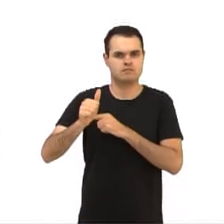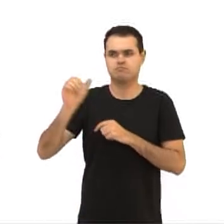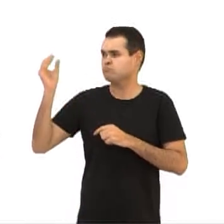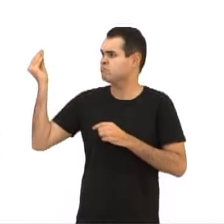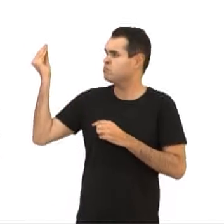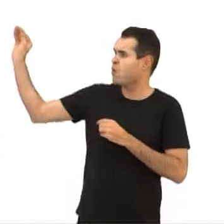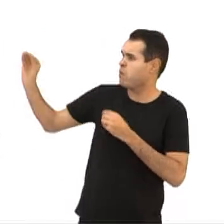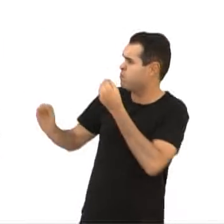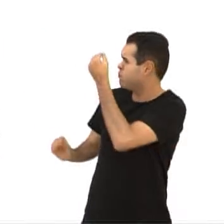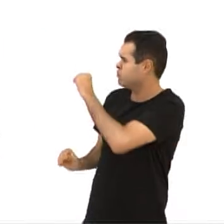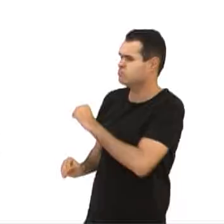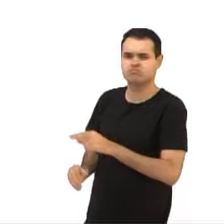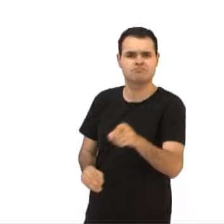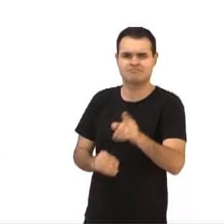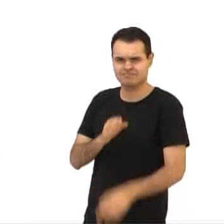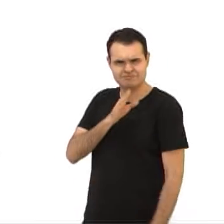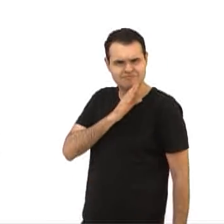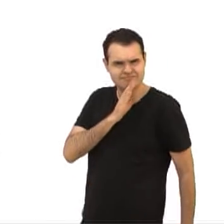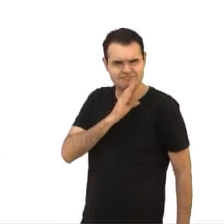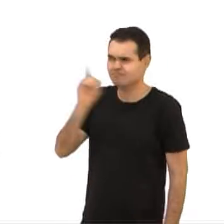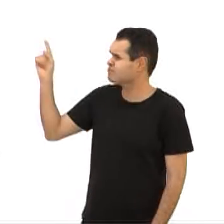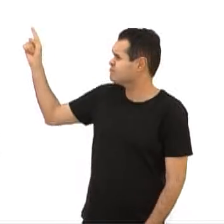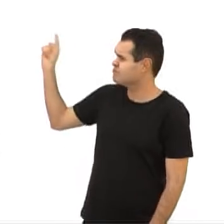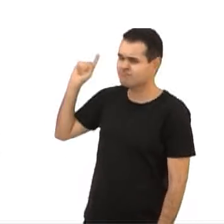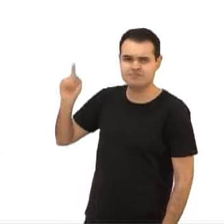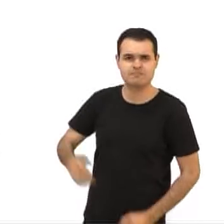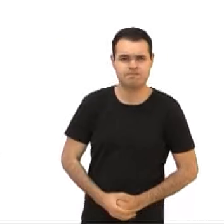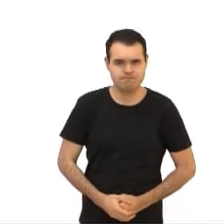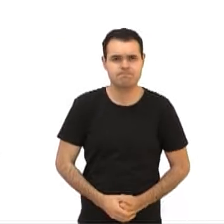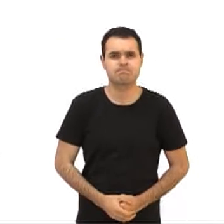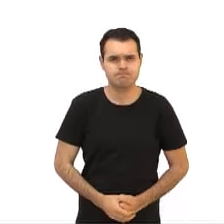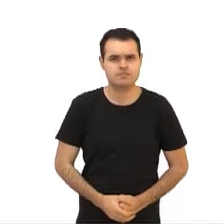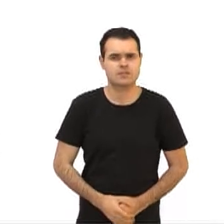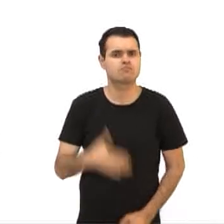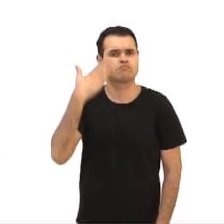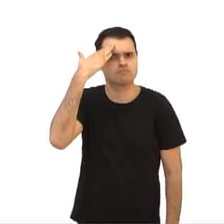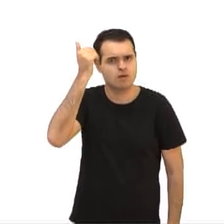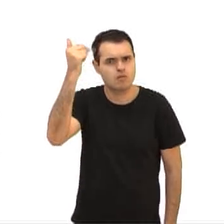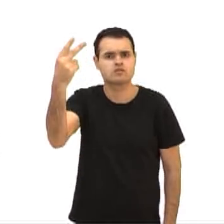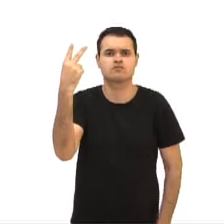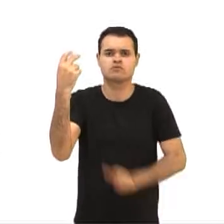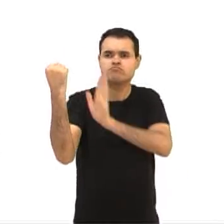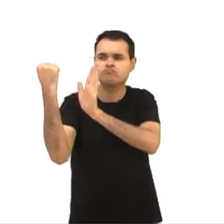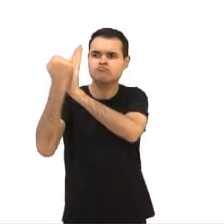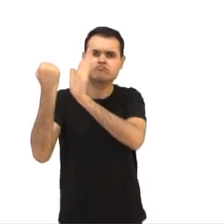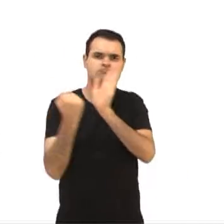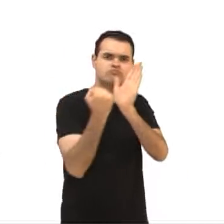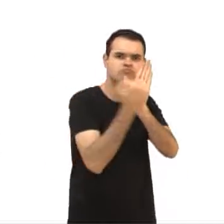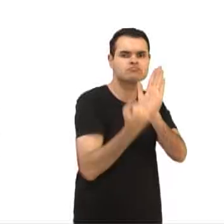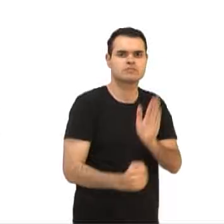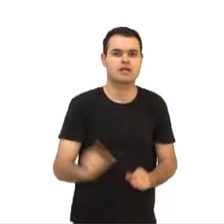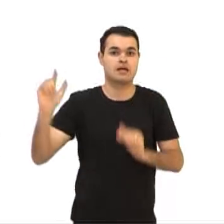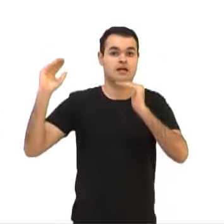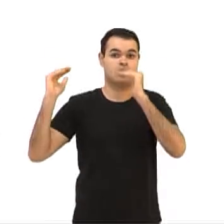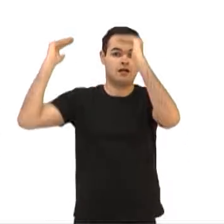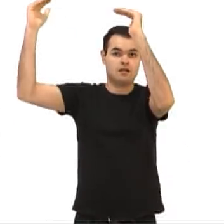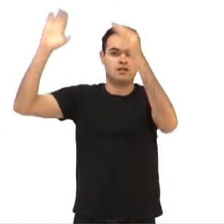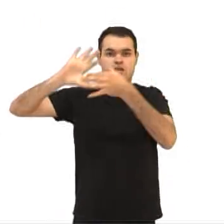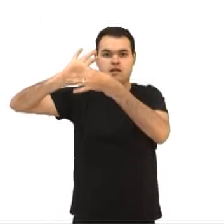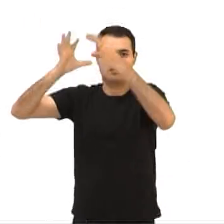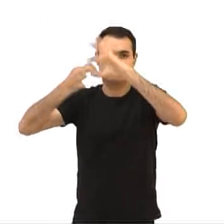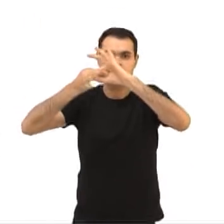muito conhecidos seus, estão aí na sua tela. Dois símbolos bastante conhecidos. Aqui você tem mais acima os